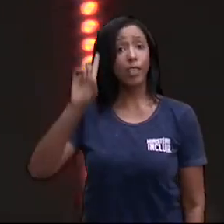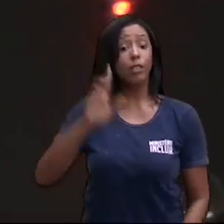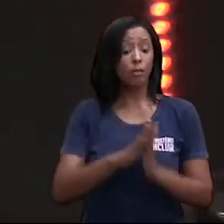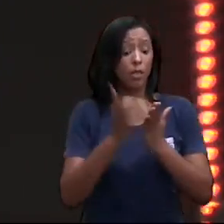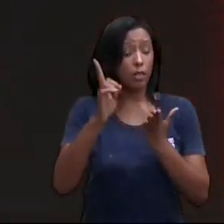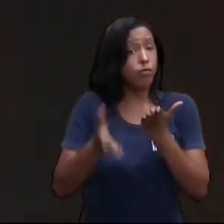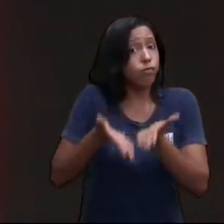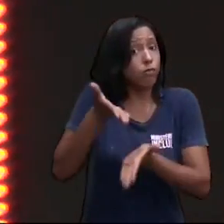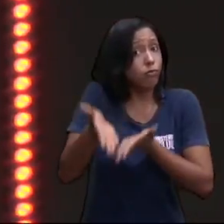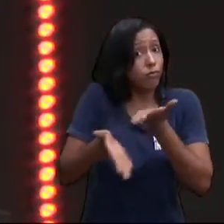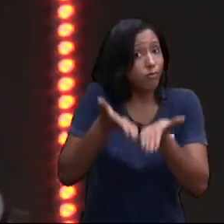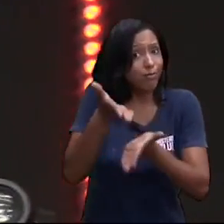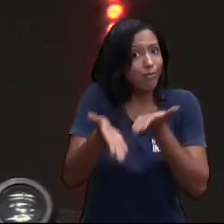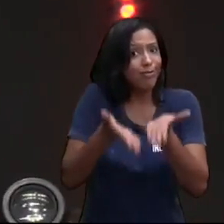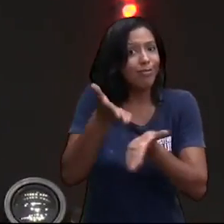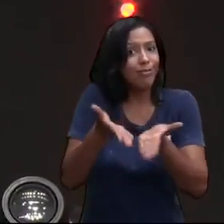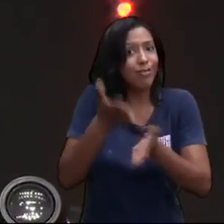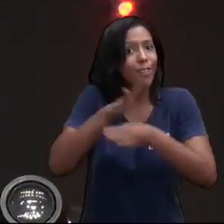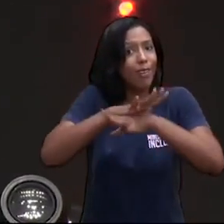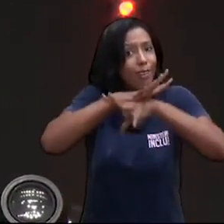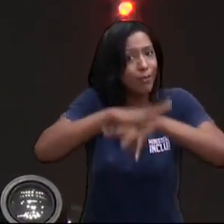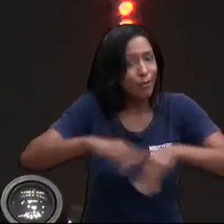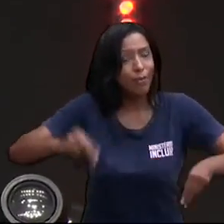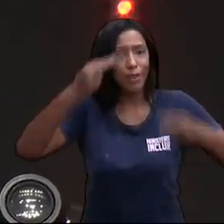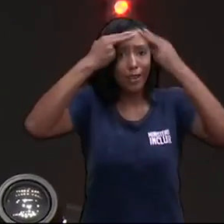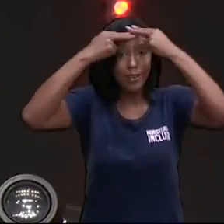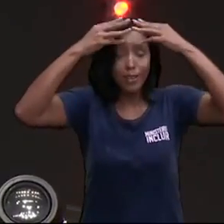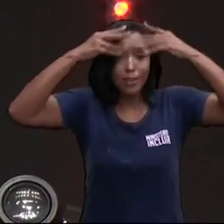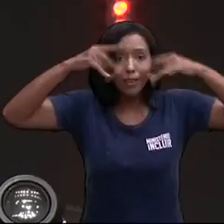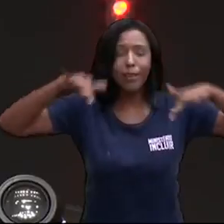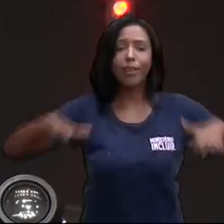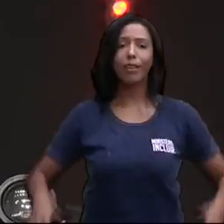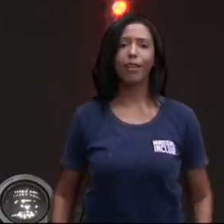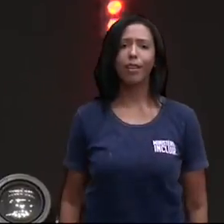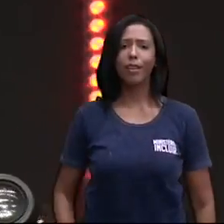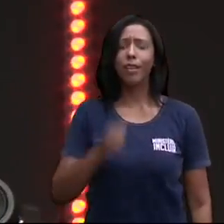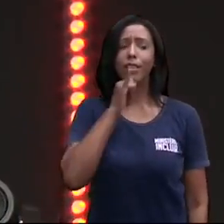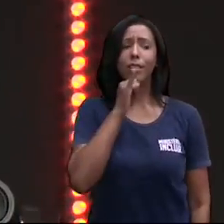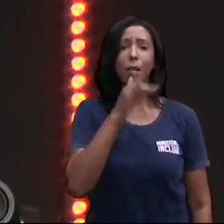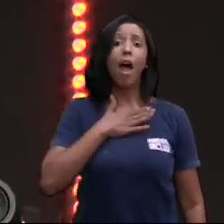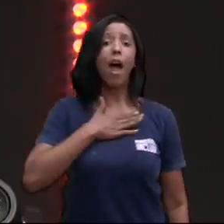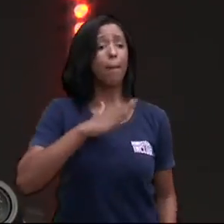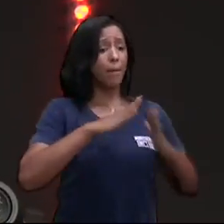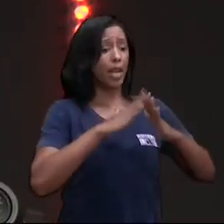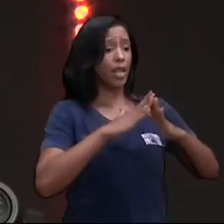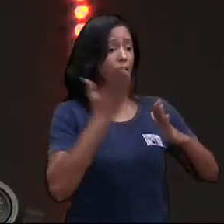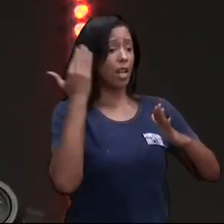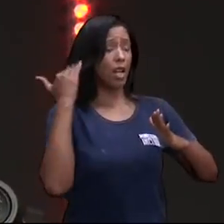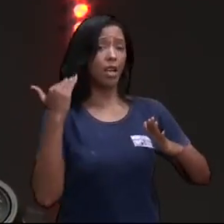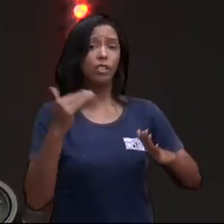e quando a gente encontra esse amigo tão bacana que ouvi tudo que participa de tudo a gente começa a se